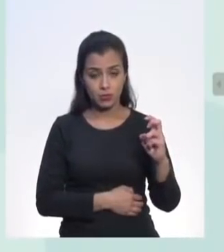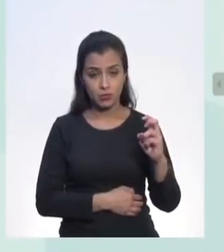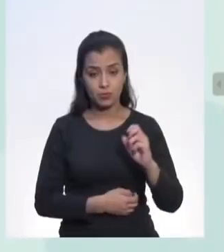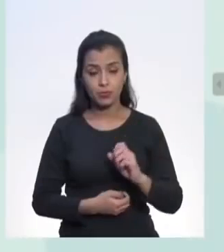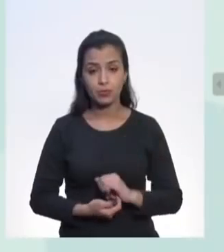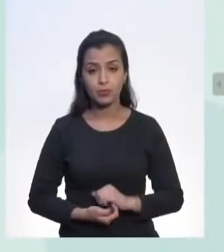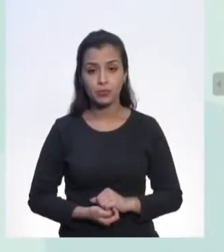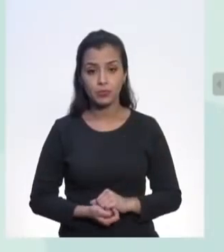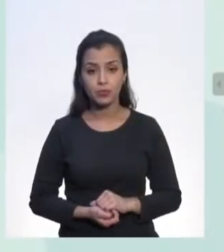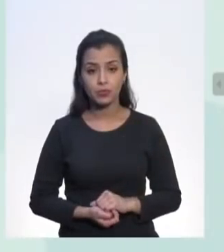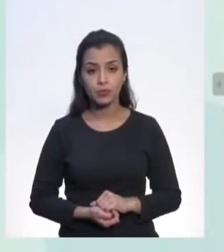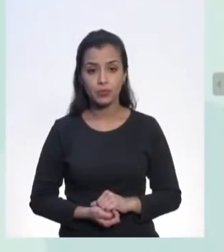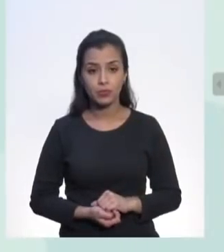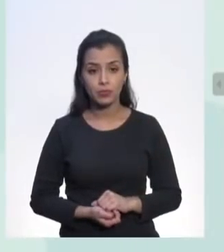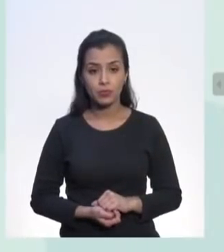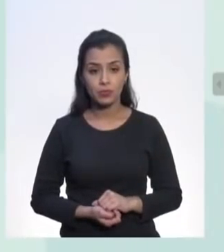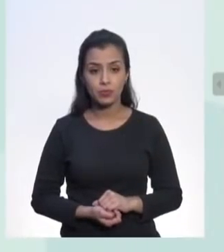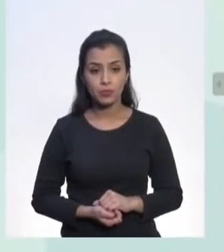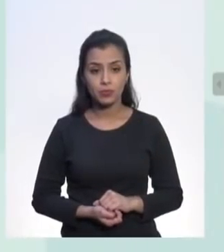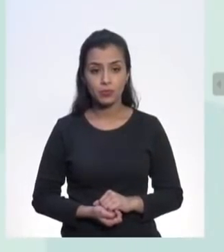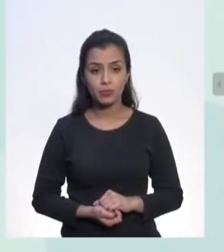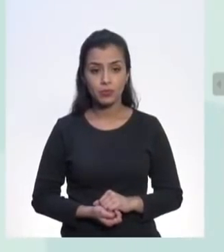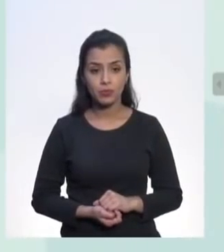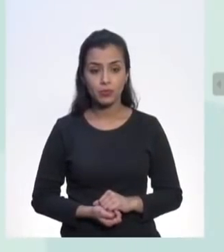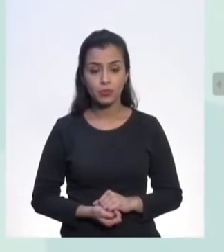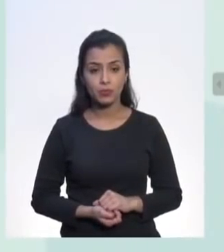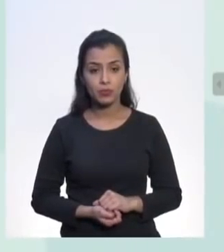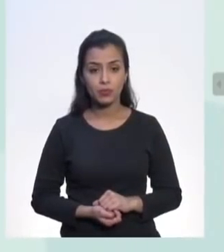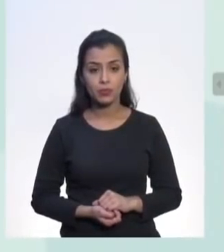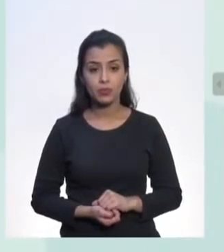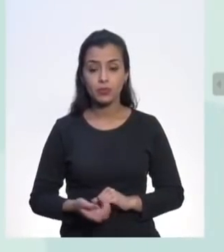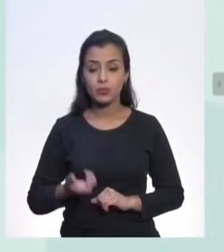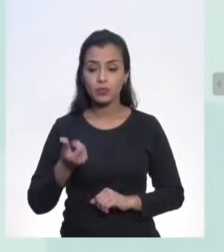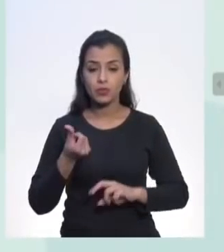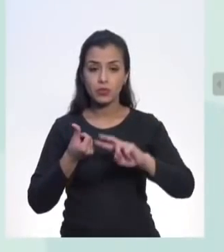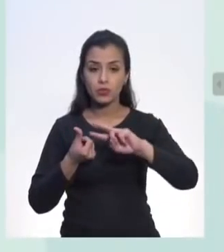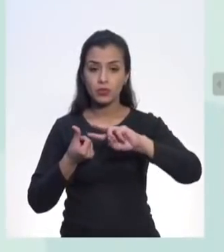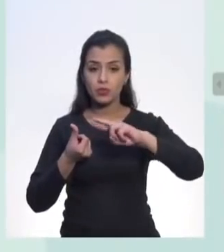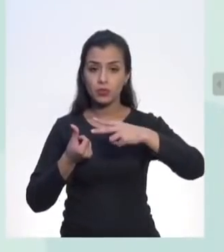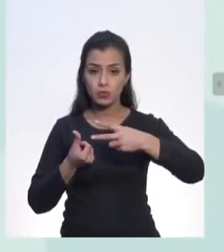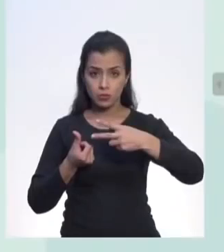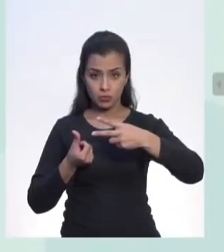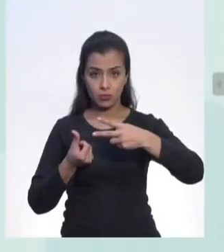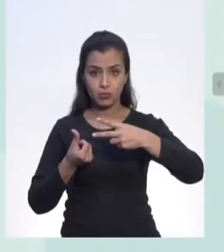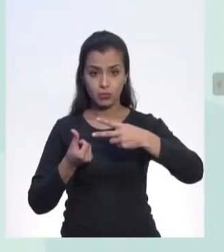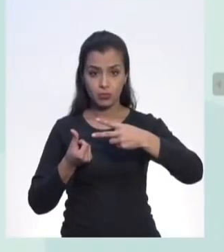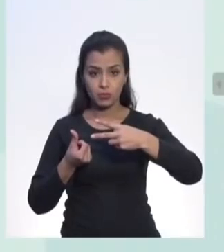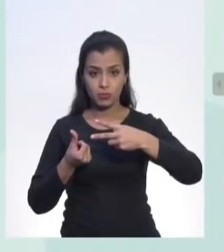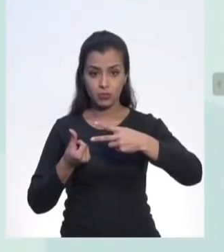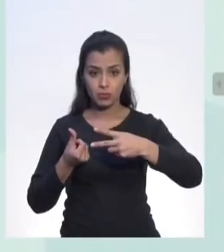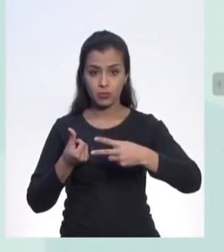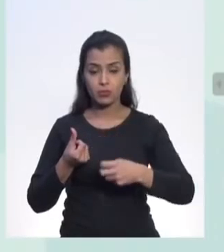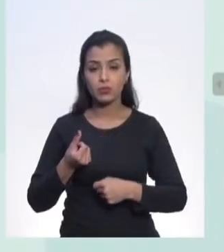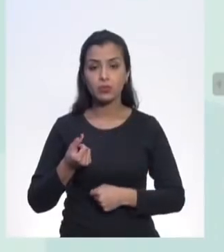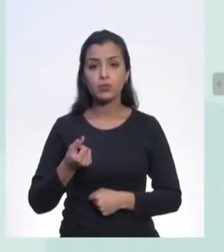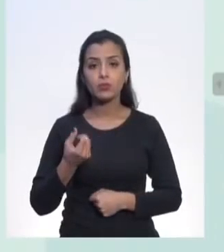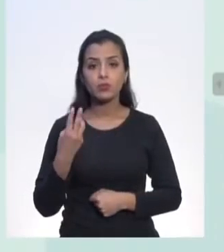é 5. Ótimo. 6 ao quadrado é 6 vezes 6, que vai